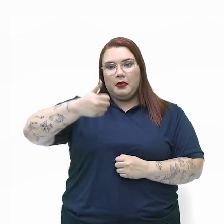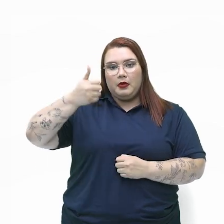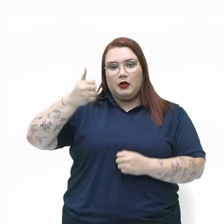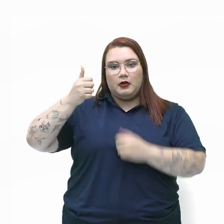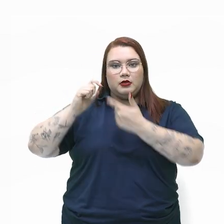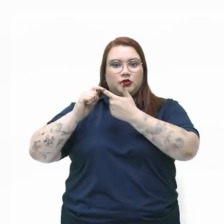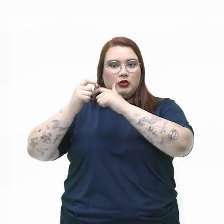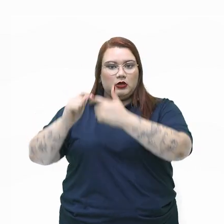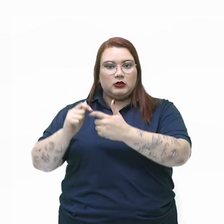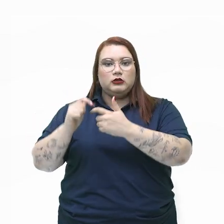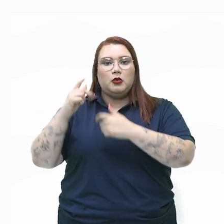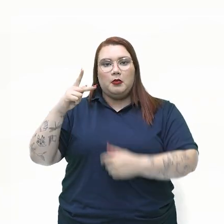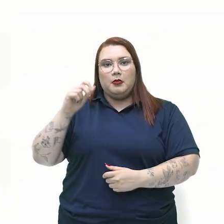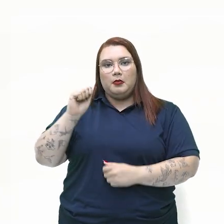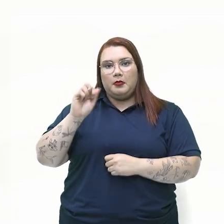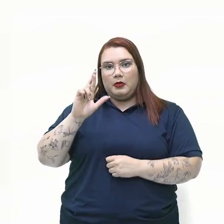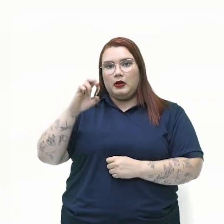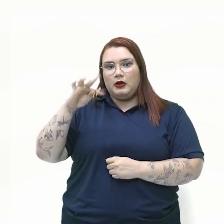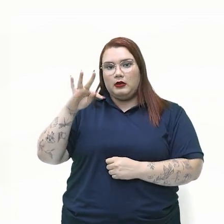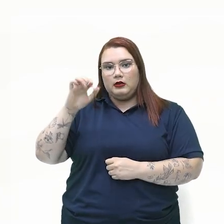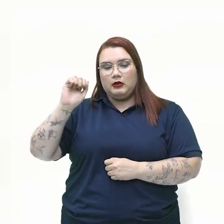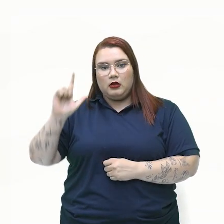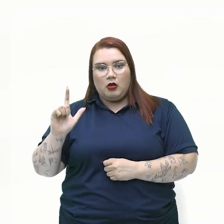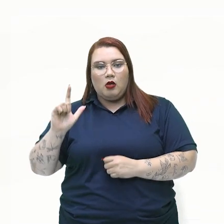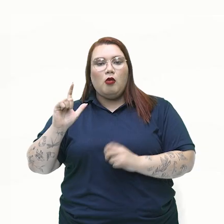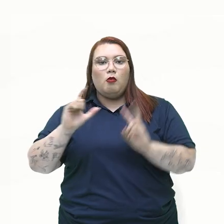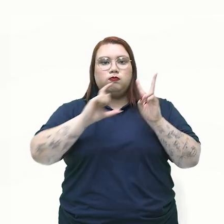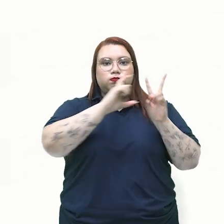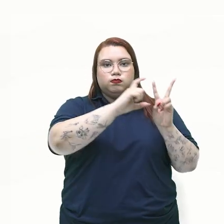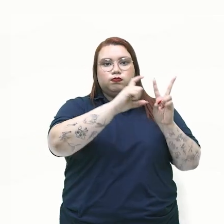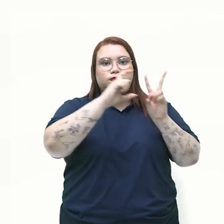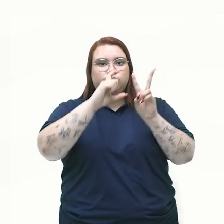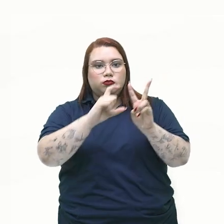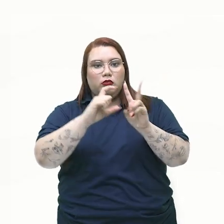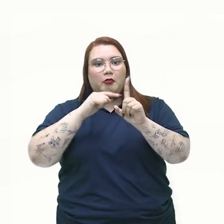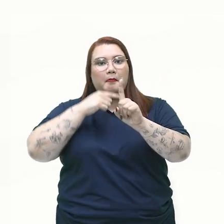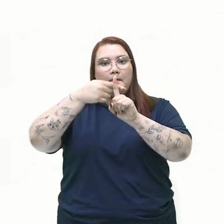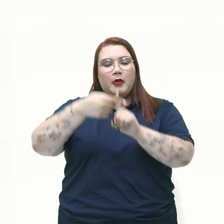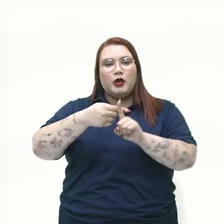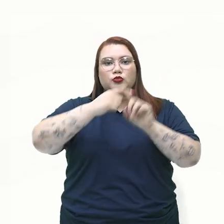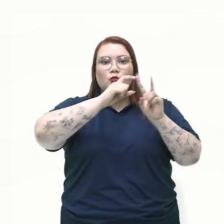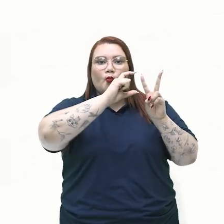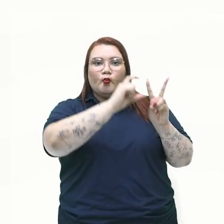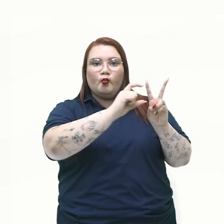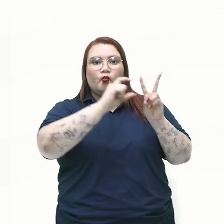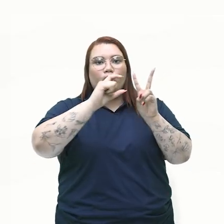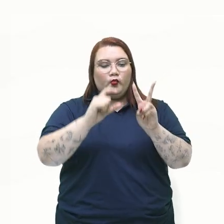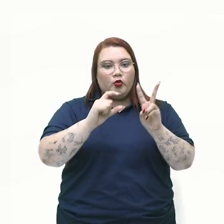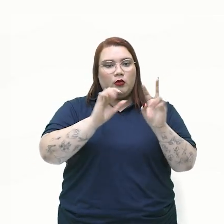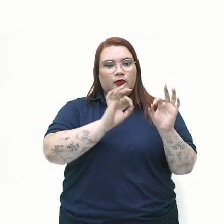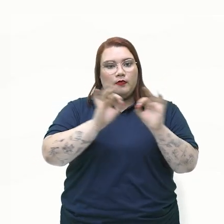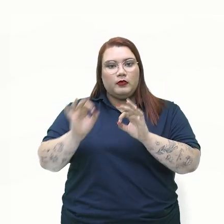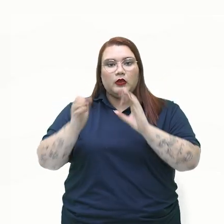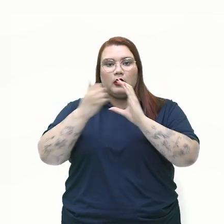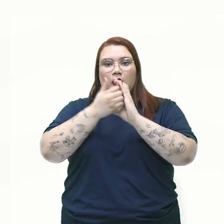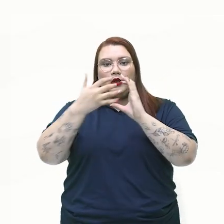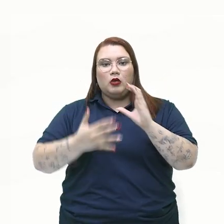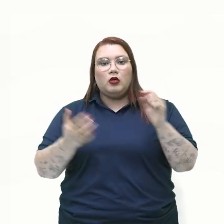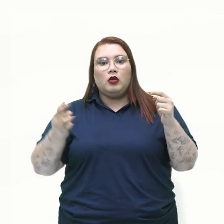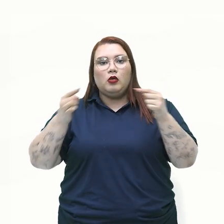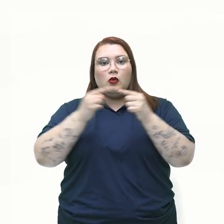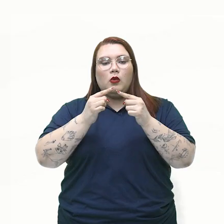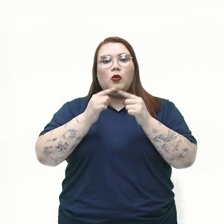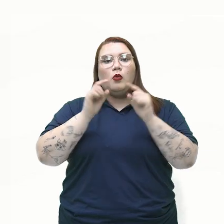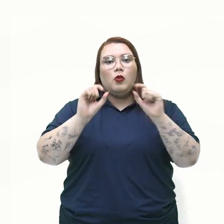geração parental, né, Vzão, Vzão, Vzinho, Vzinho. Lembrando aqui, ó, que são aqueles que ele classificou como